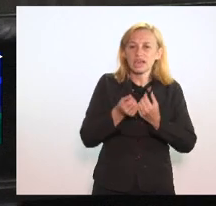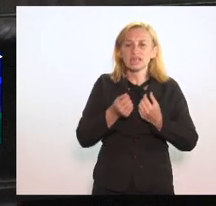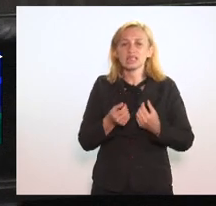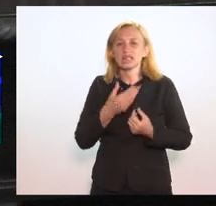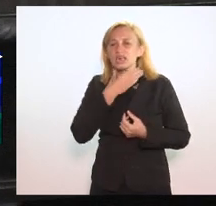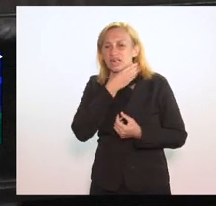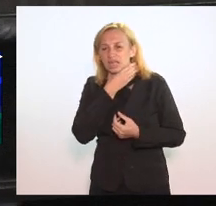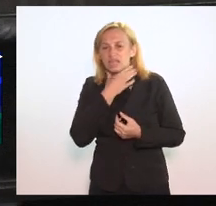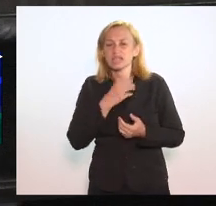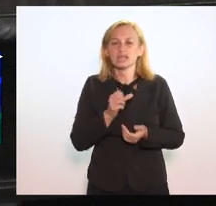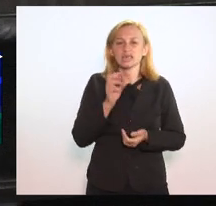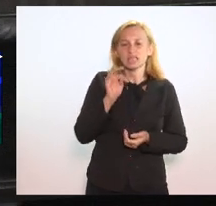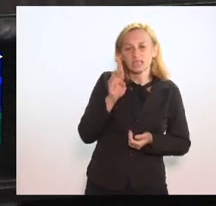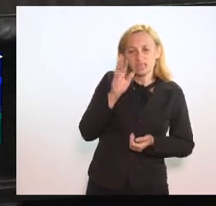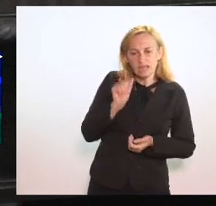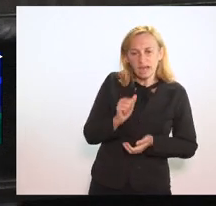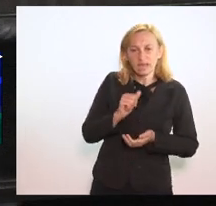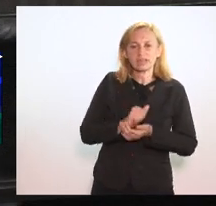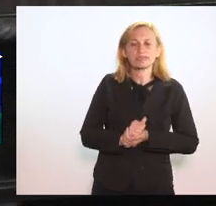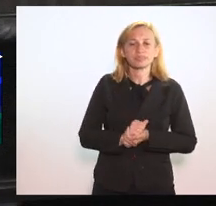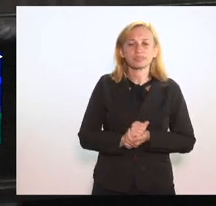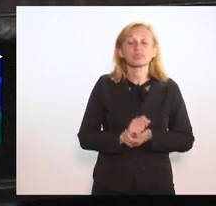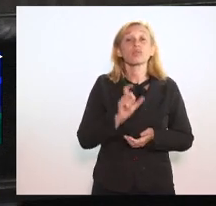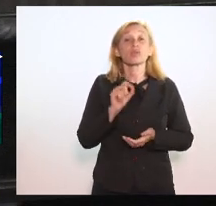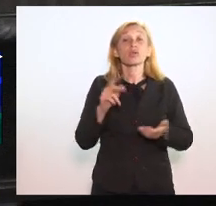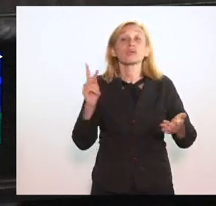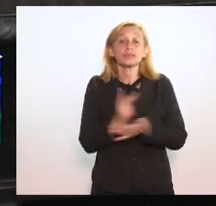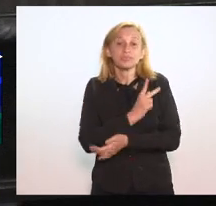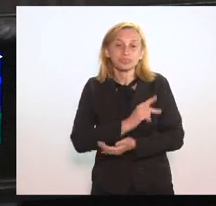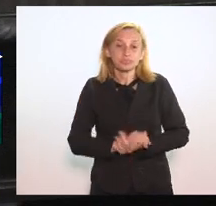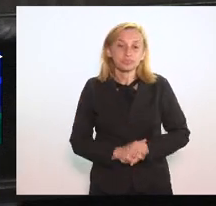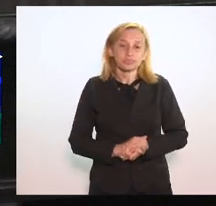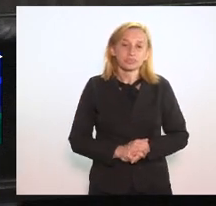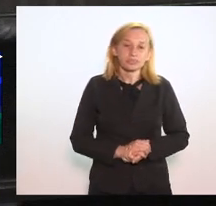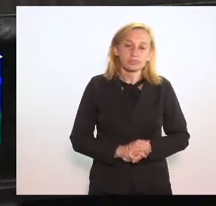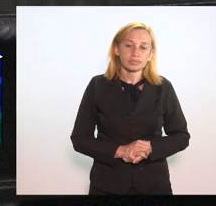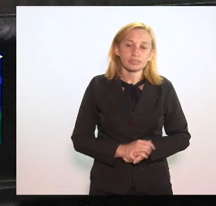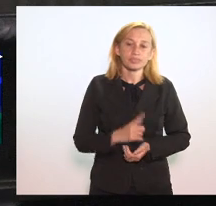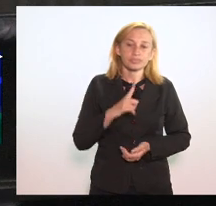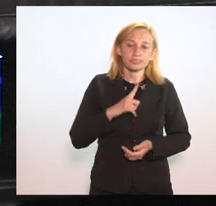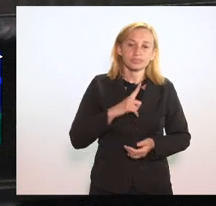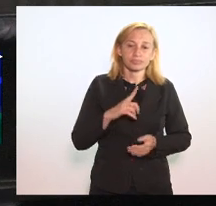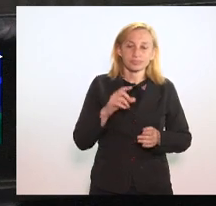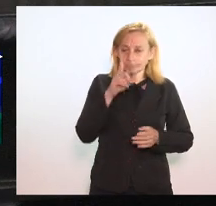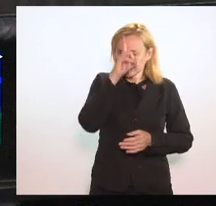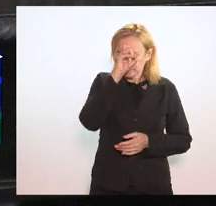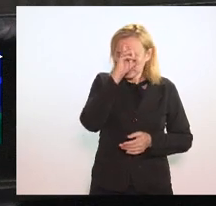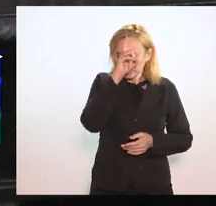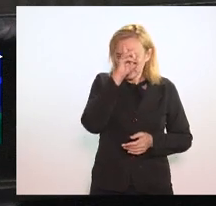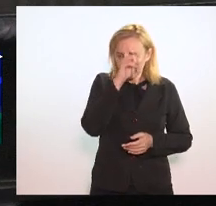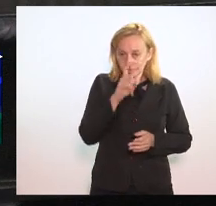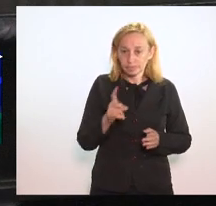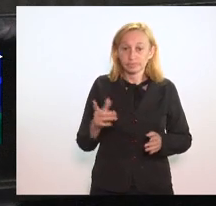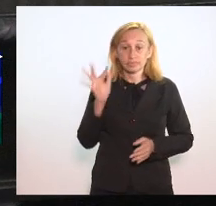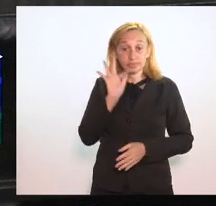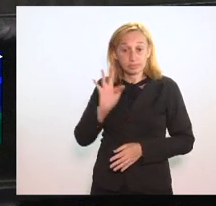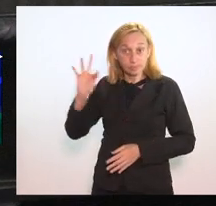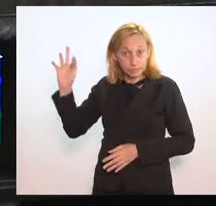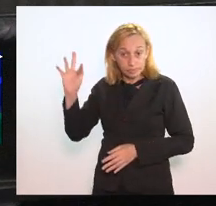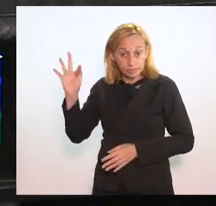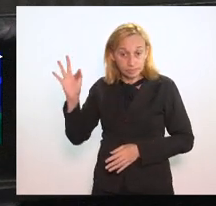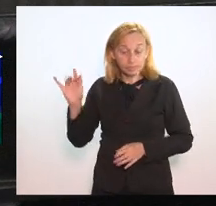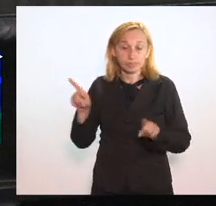grave crise sanitária O que aconteceu é que nós temos hospitais Federais e